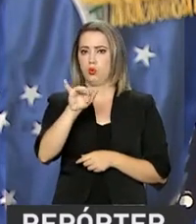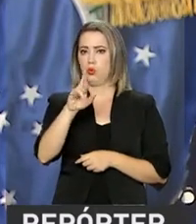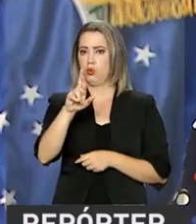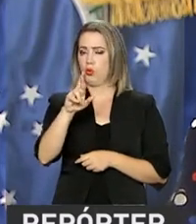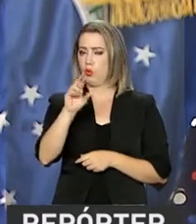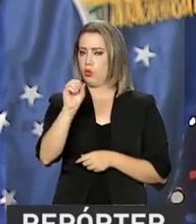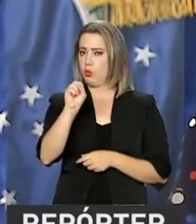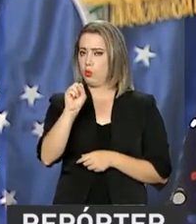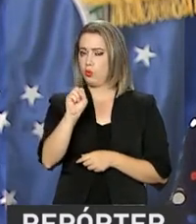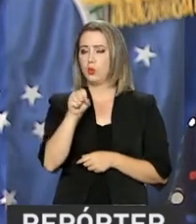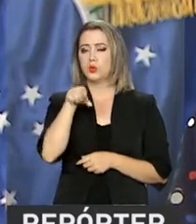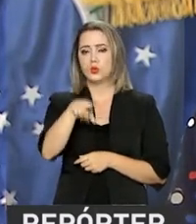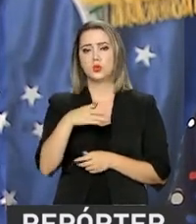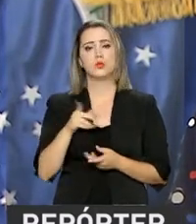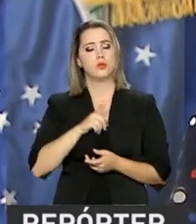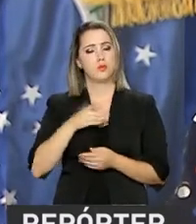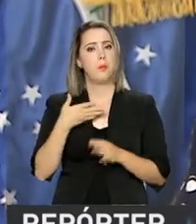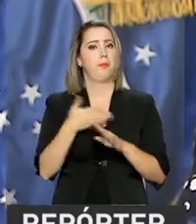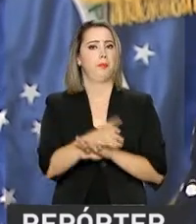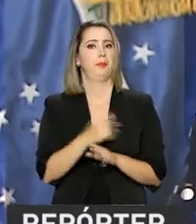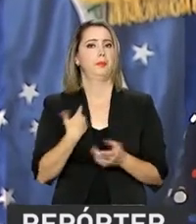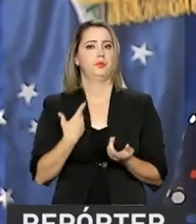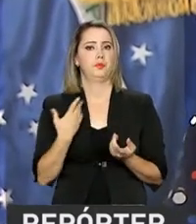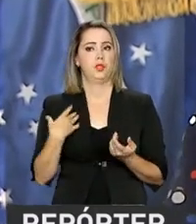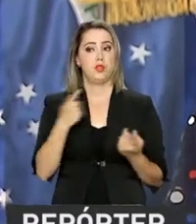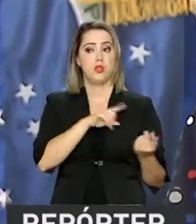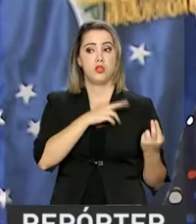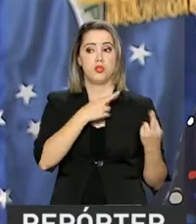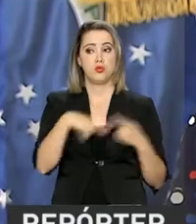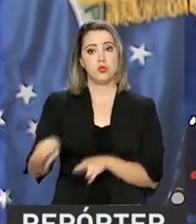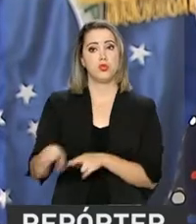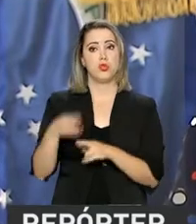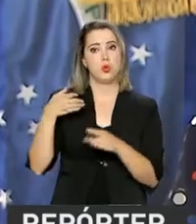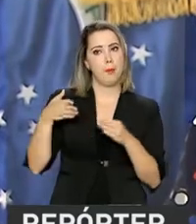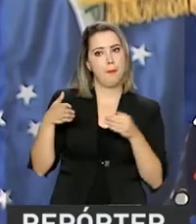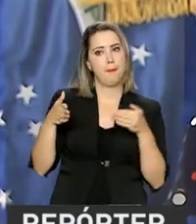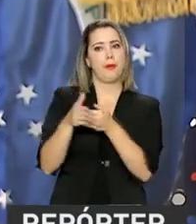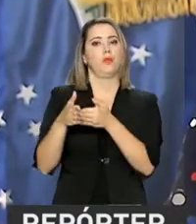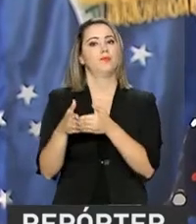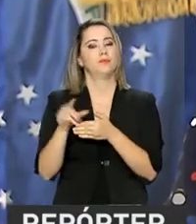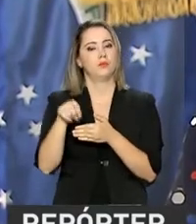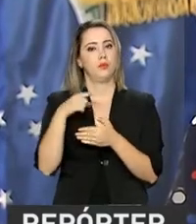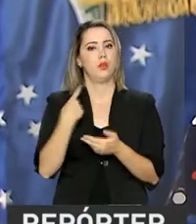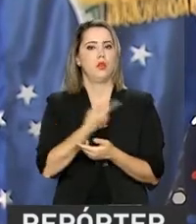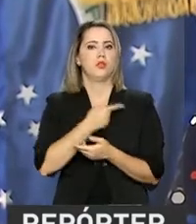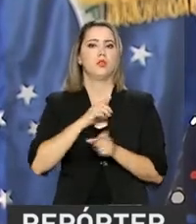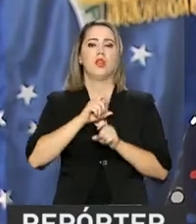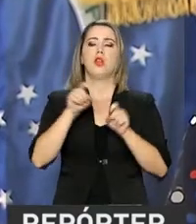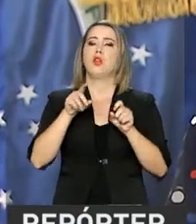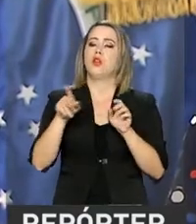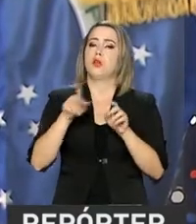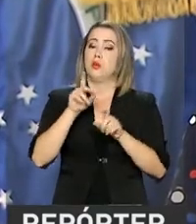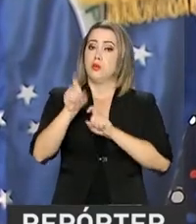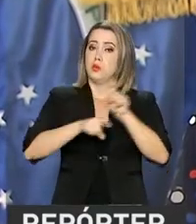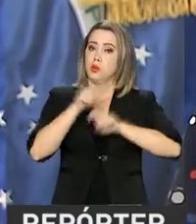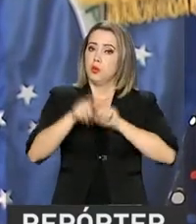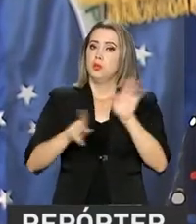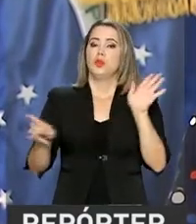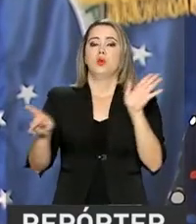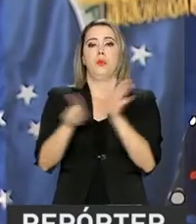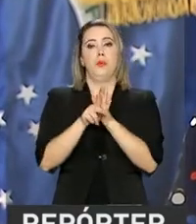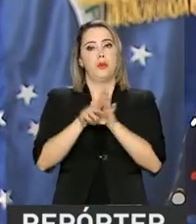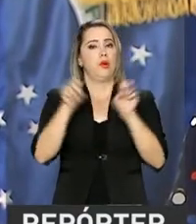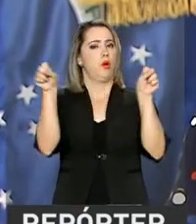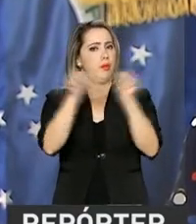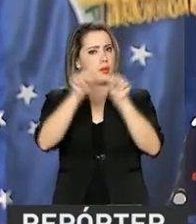rede ea gente fazer um contra ataque decisivo nós temos software em hardwares que são é próprios para